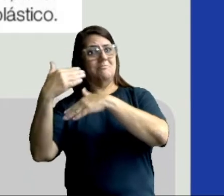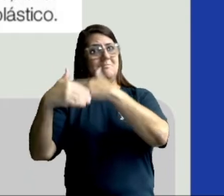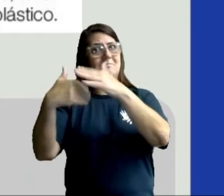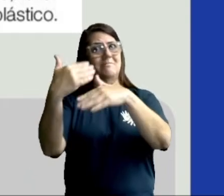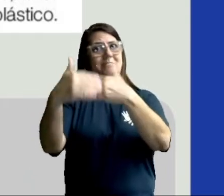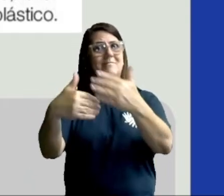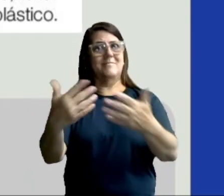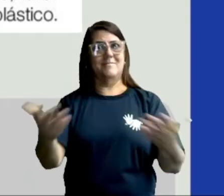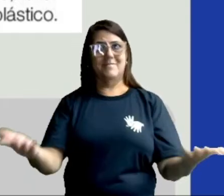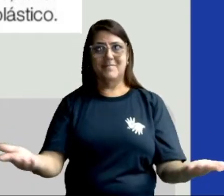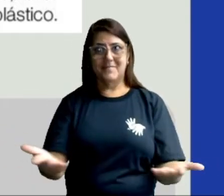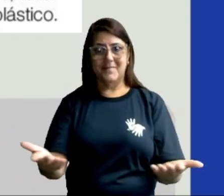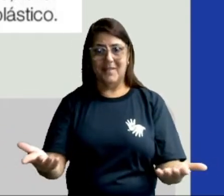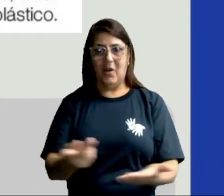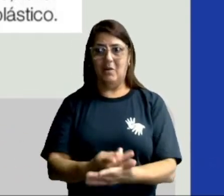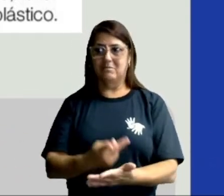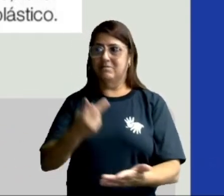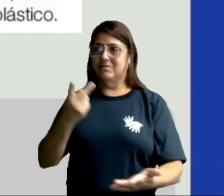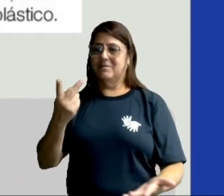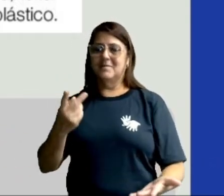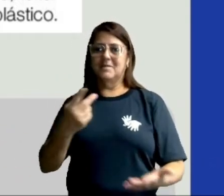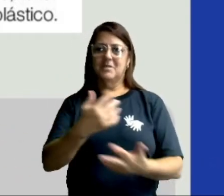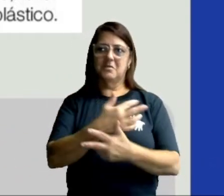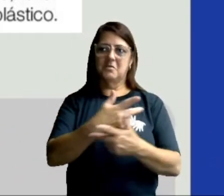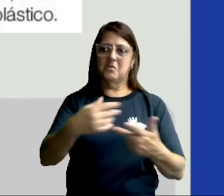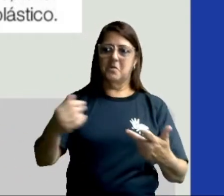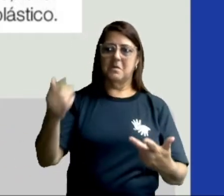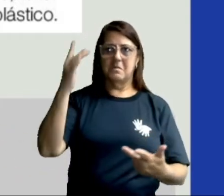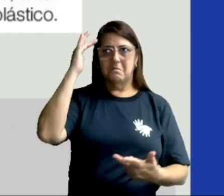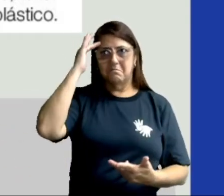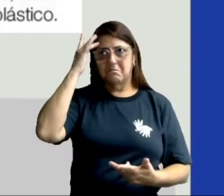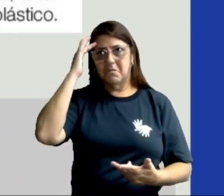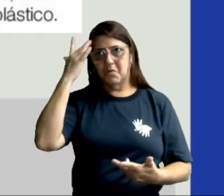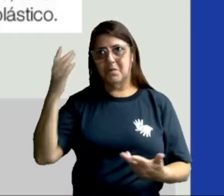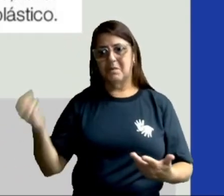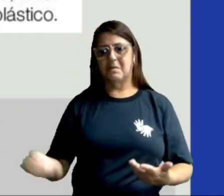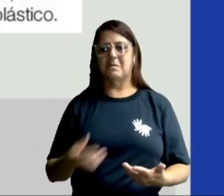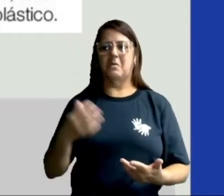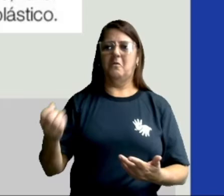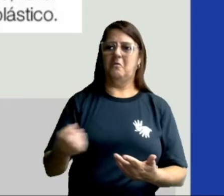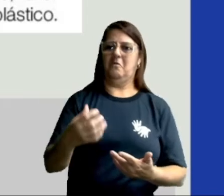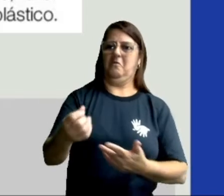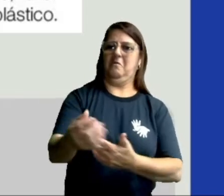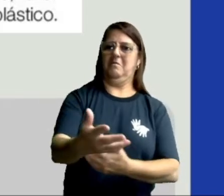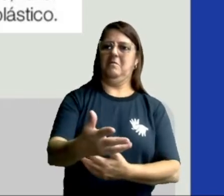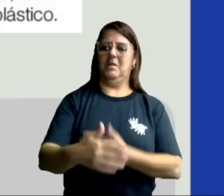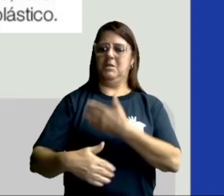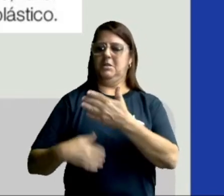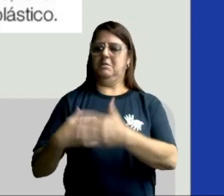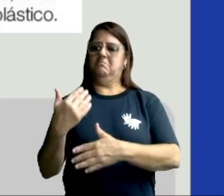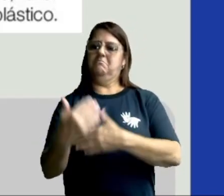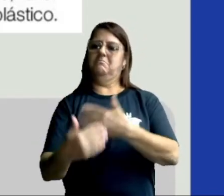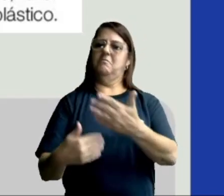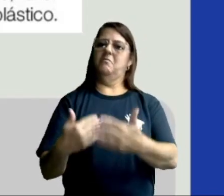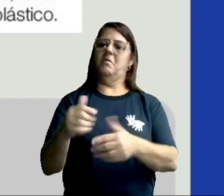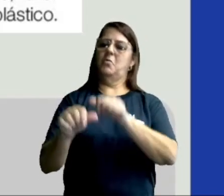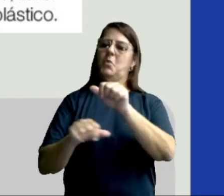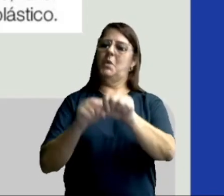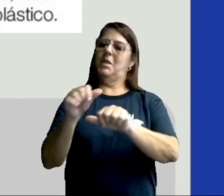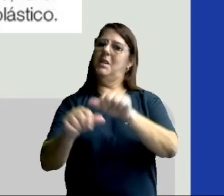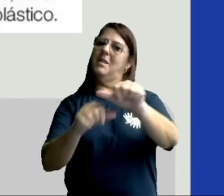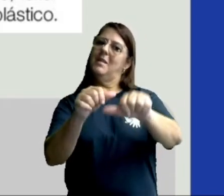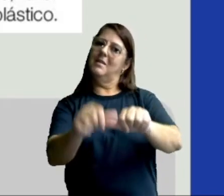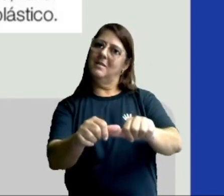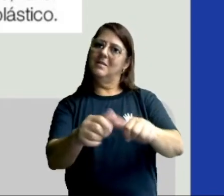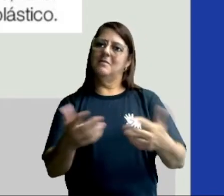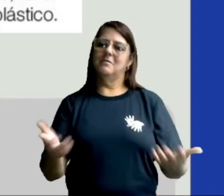surgimento da tecnologia, foi possível então termos materiais cada vez mais modernos